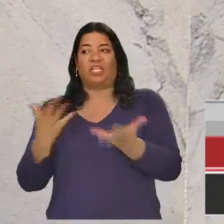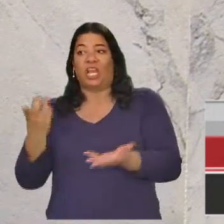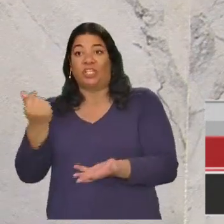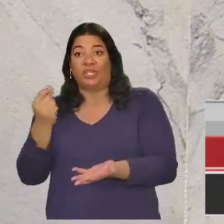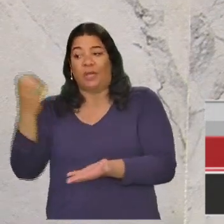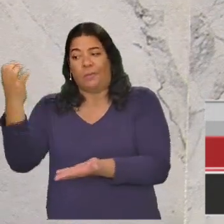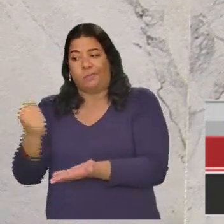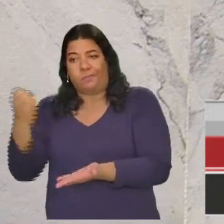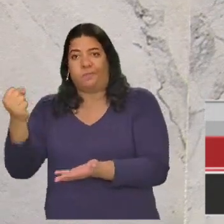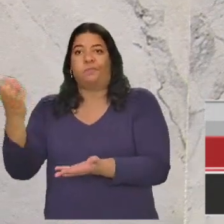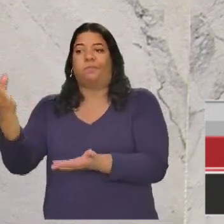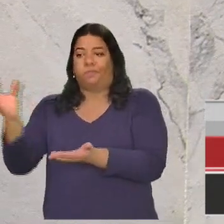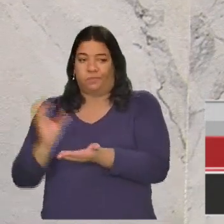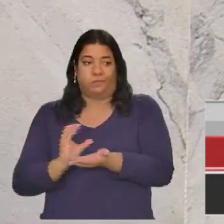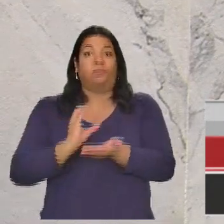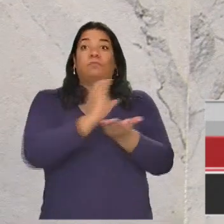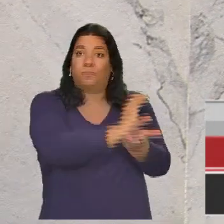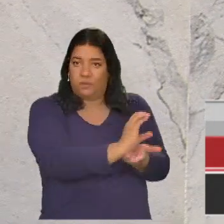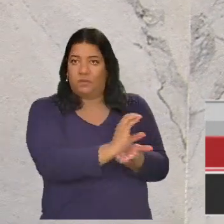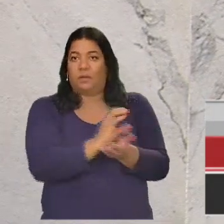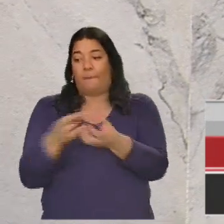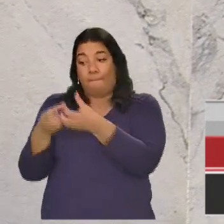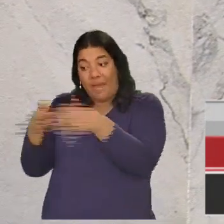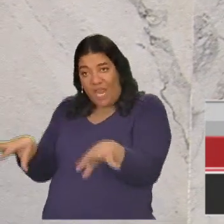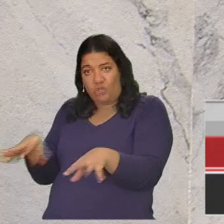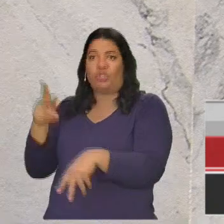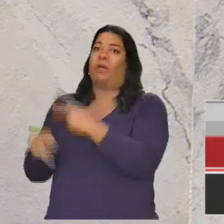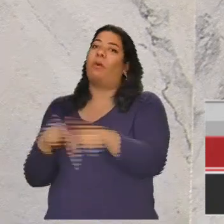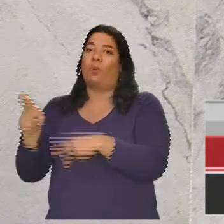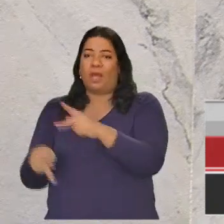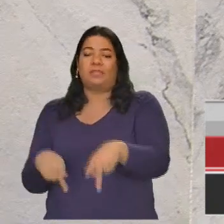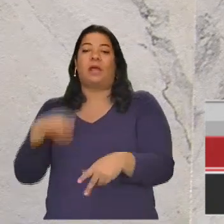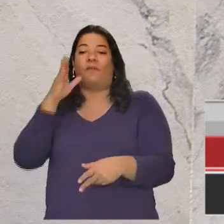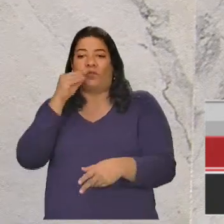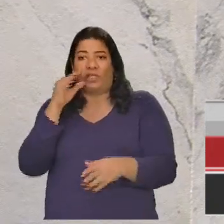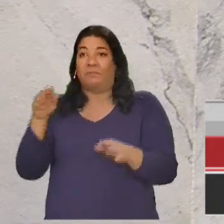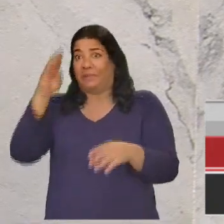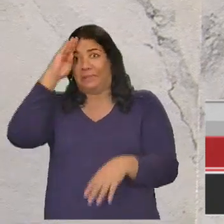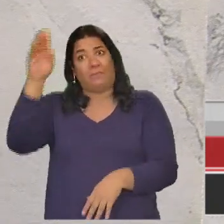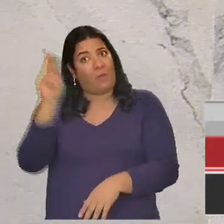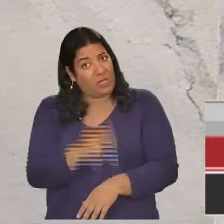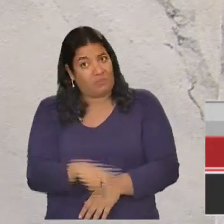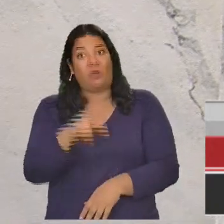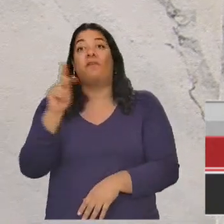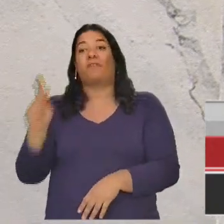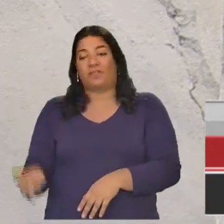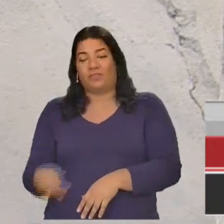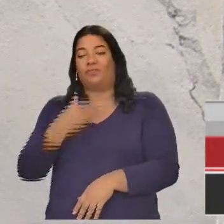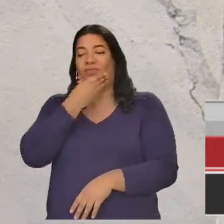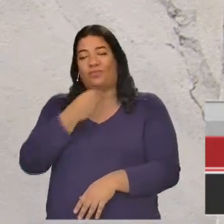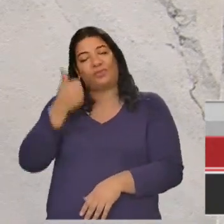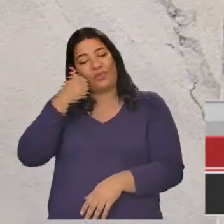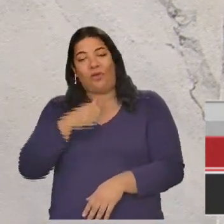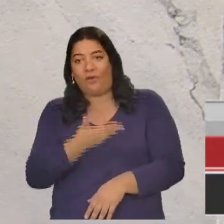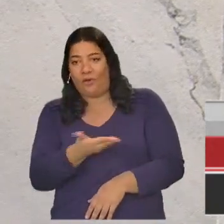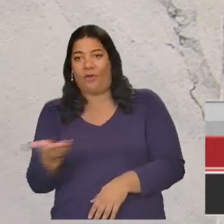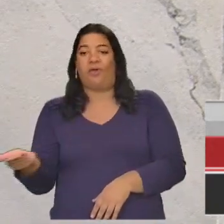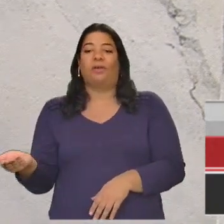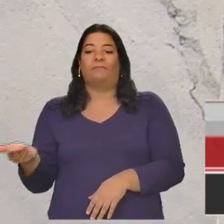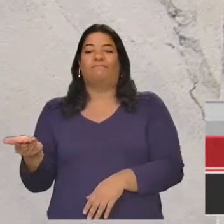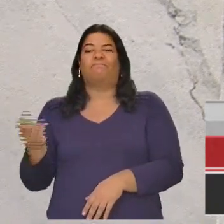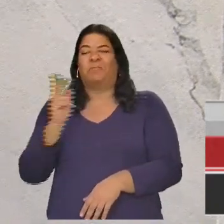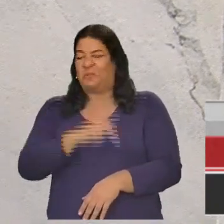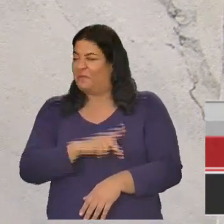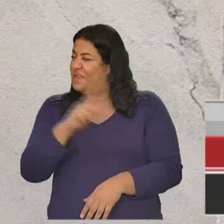todos os trabalhadores sobretudo os nossos colegas professores as nossas colegas professoras o magistério